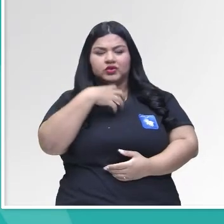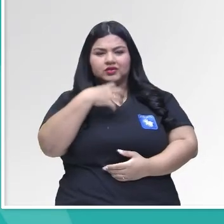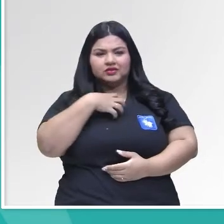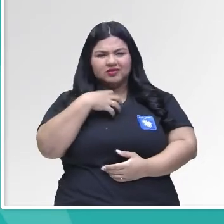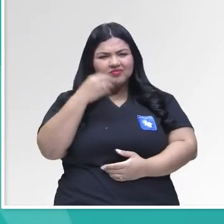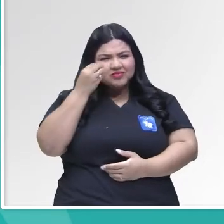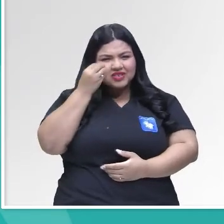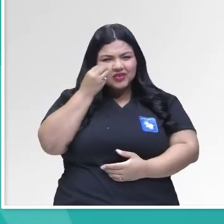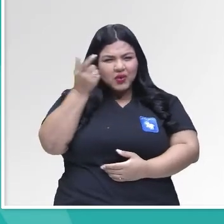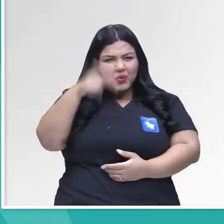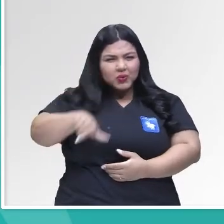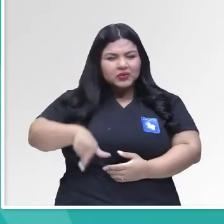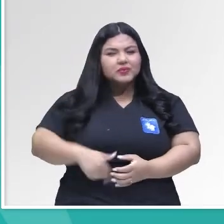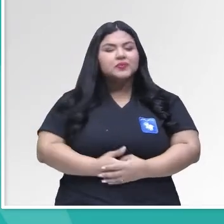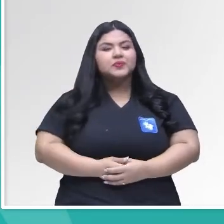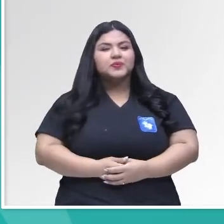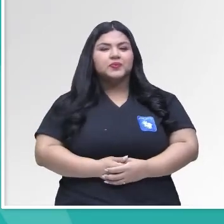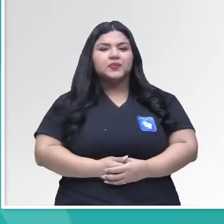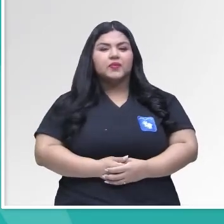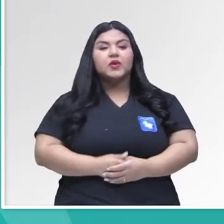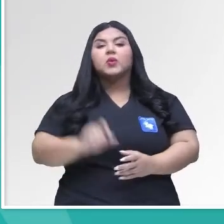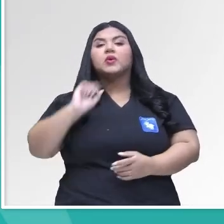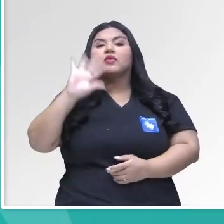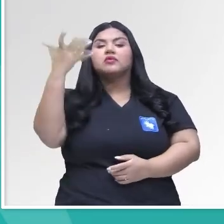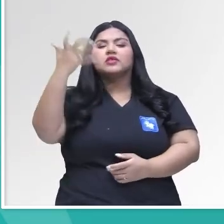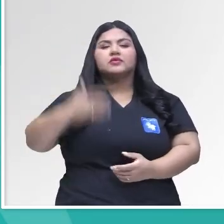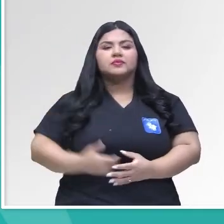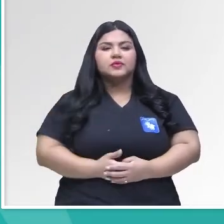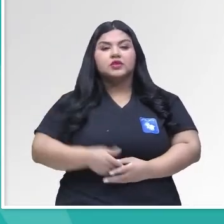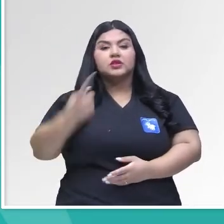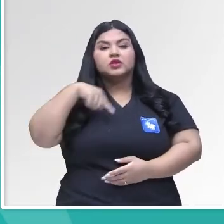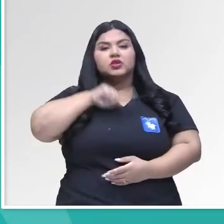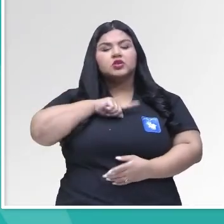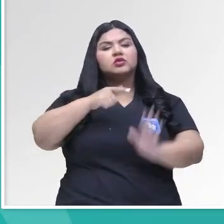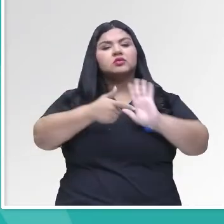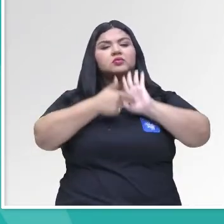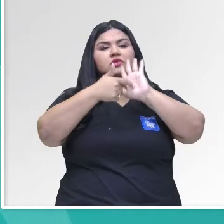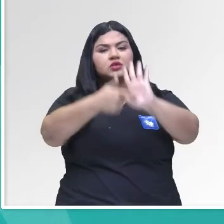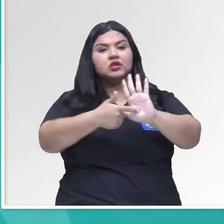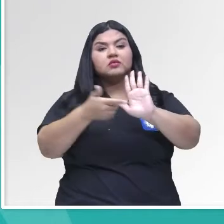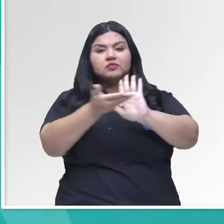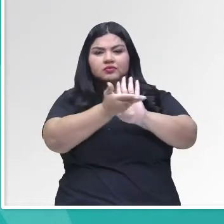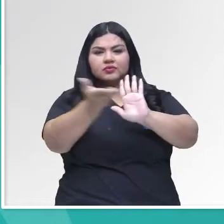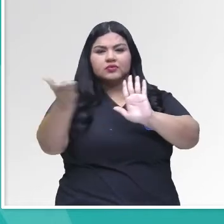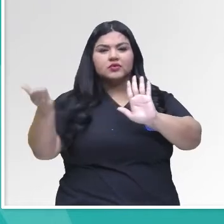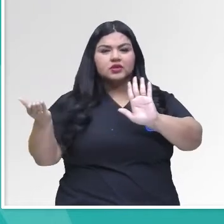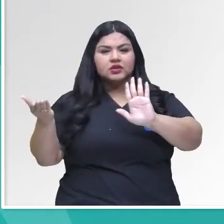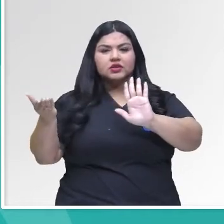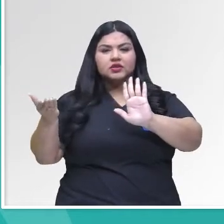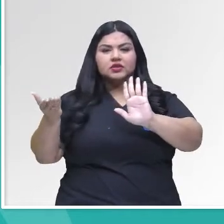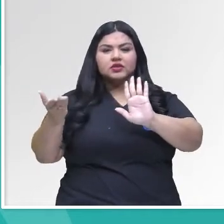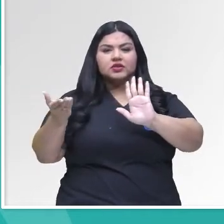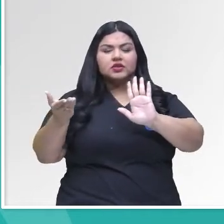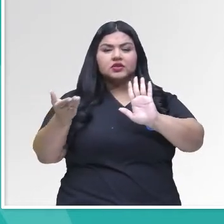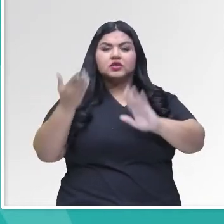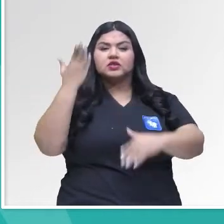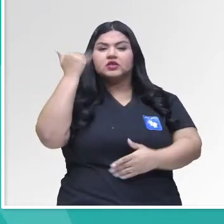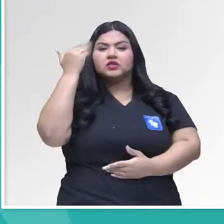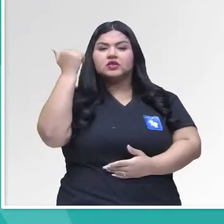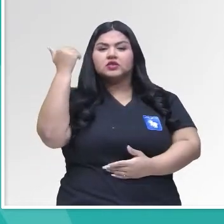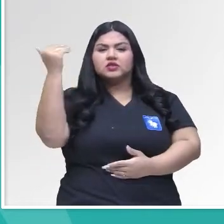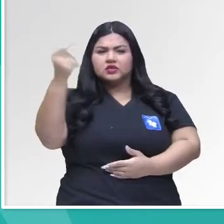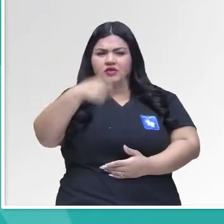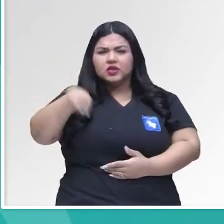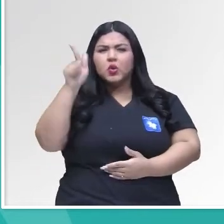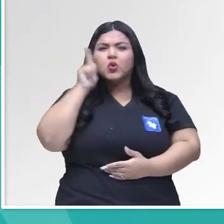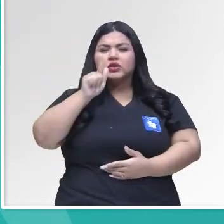assim? Então, olha o que acontece. Nós estamos apresentando para vocês as famosas, eu acho que você